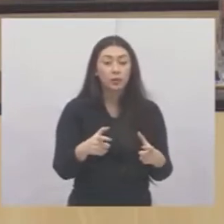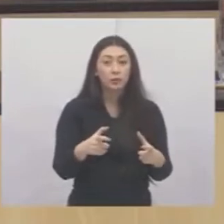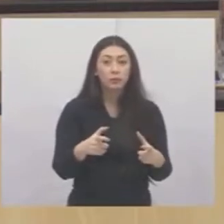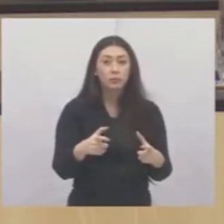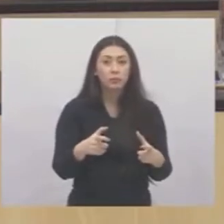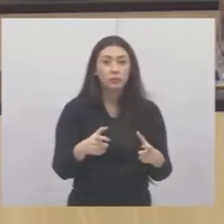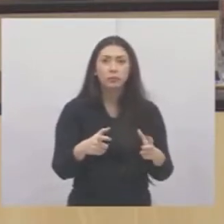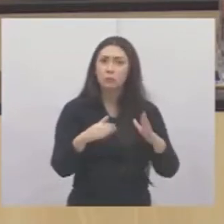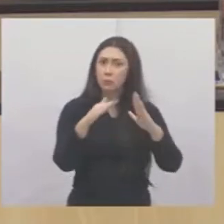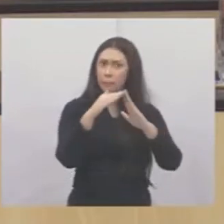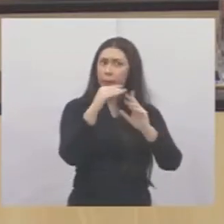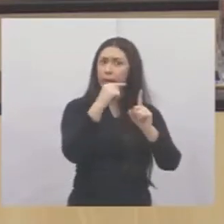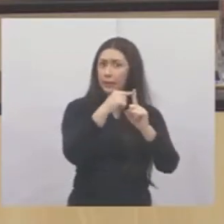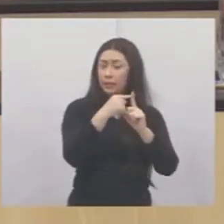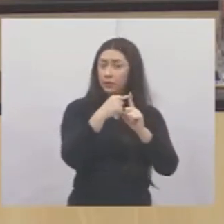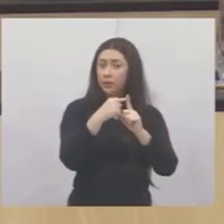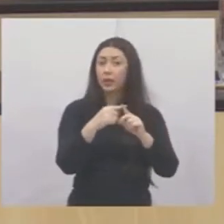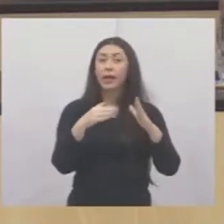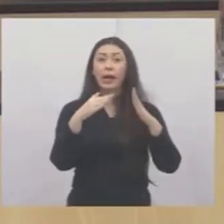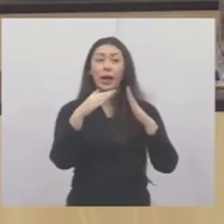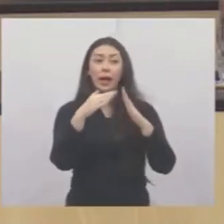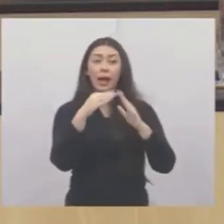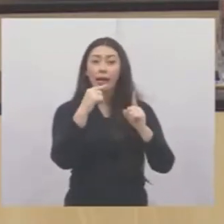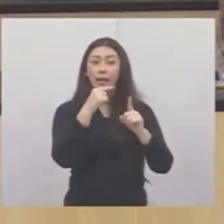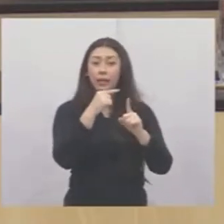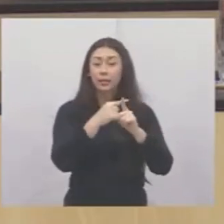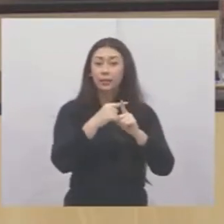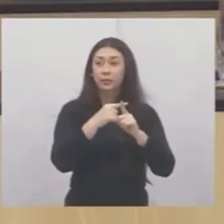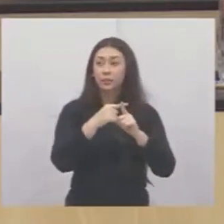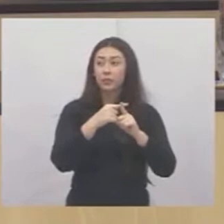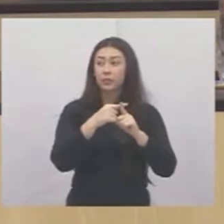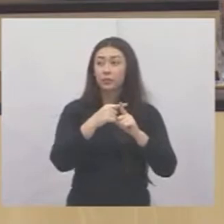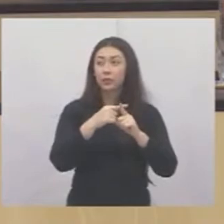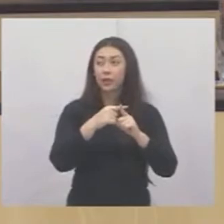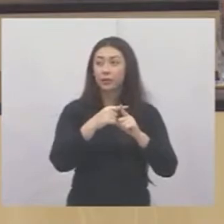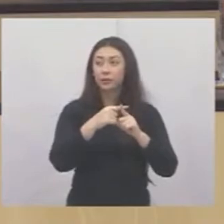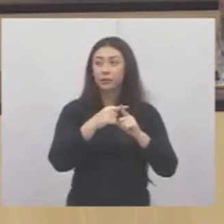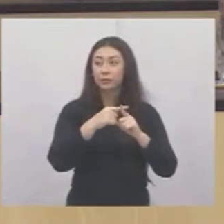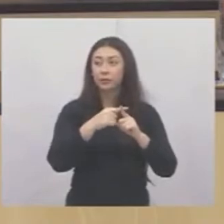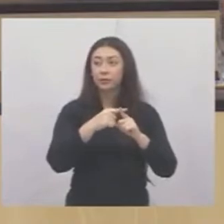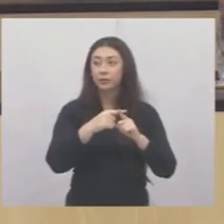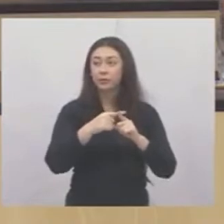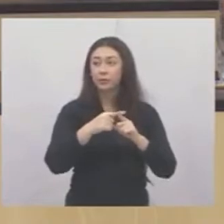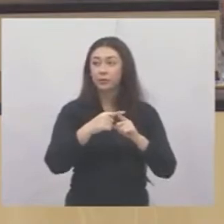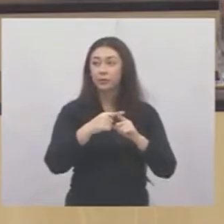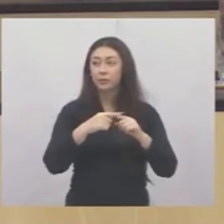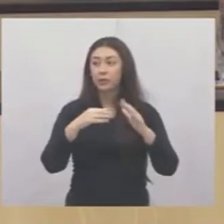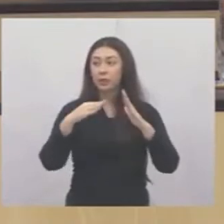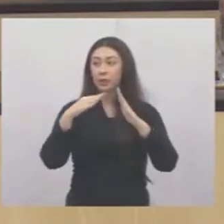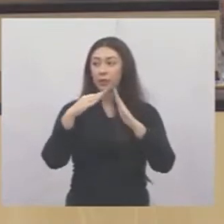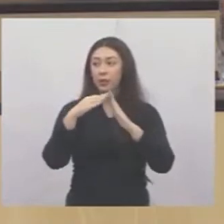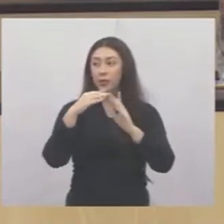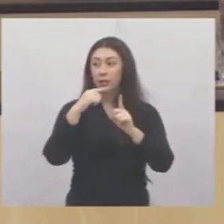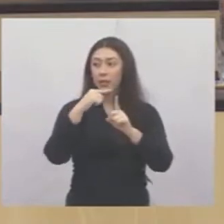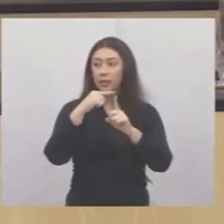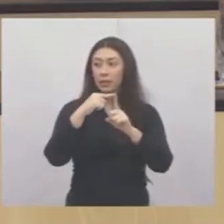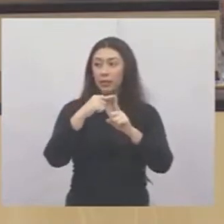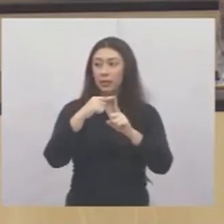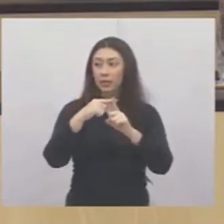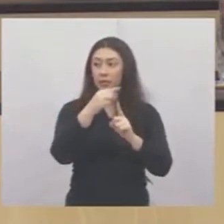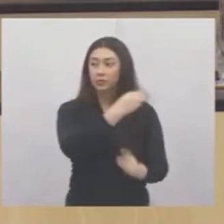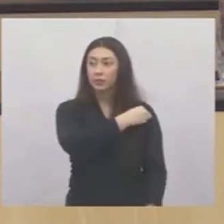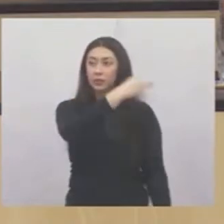sagrado, a igreja, o Santuário do Carmo, que está sem energia elétrica por consequência de